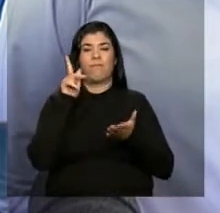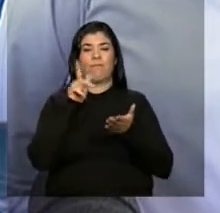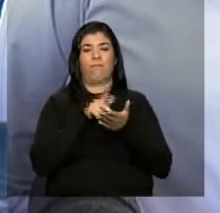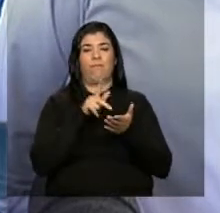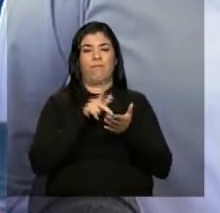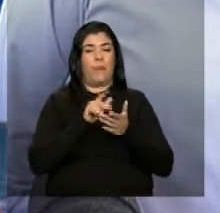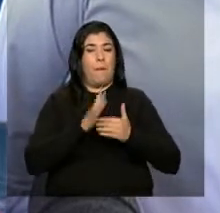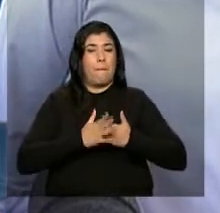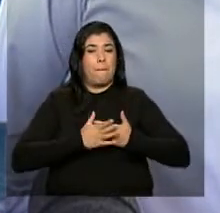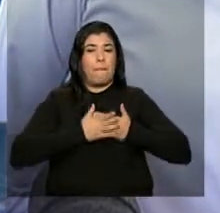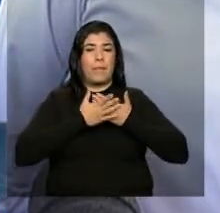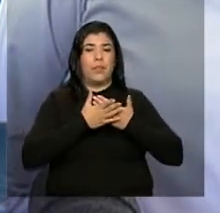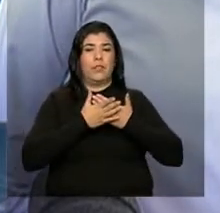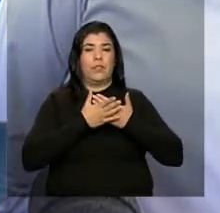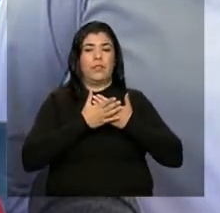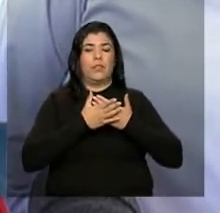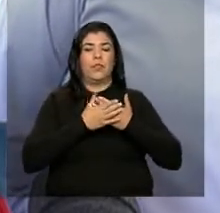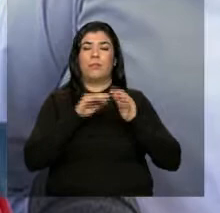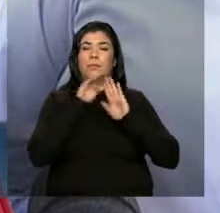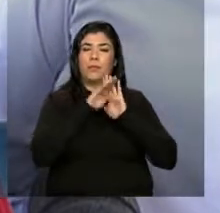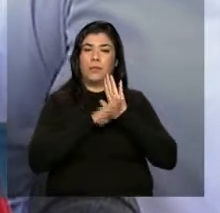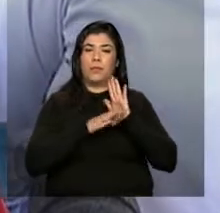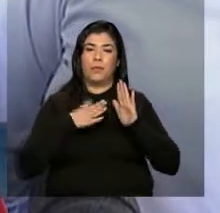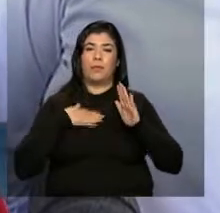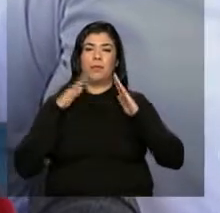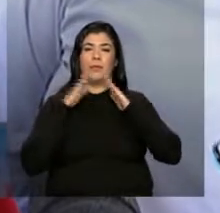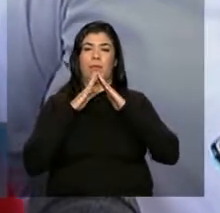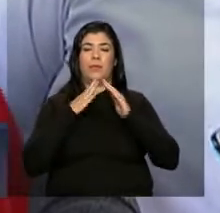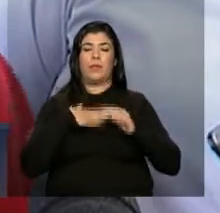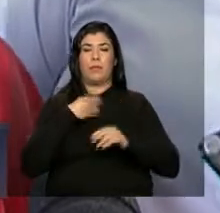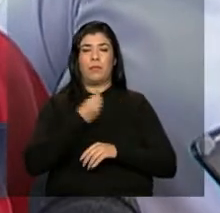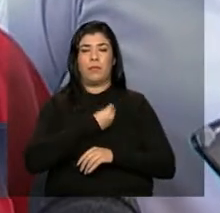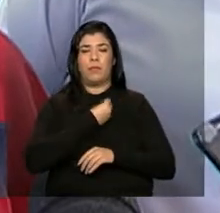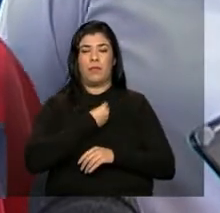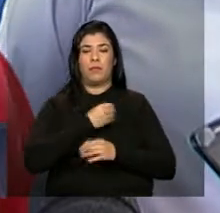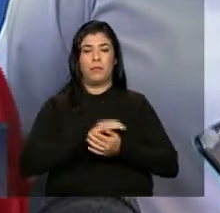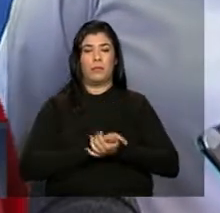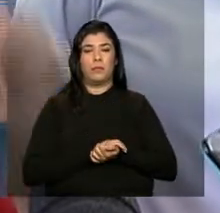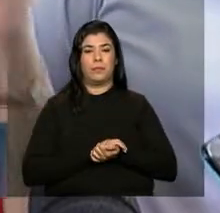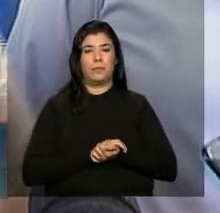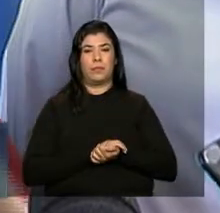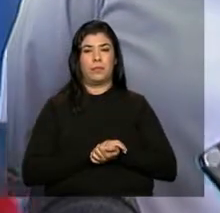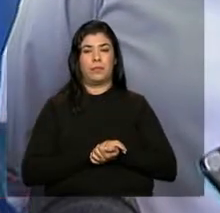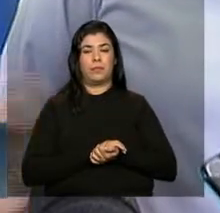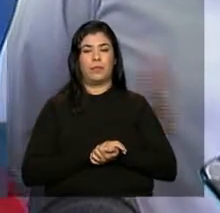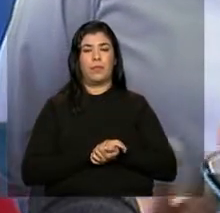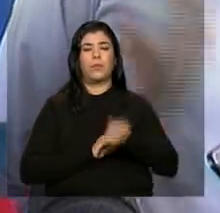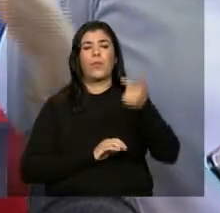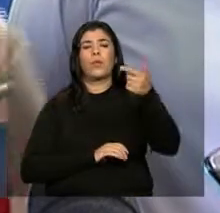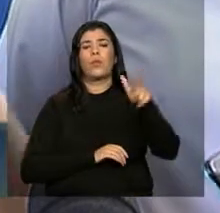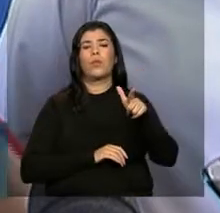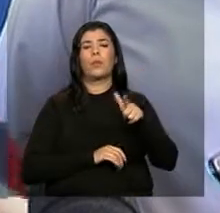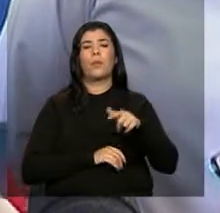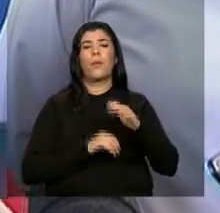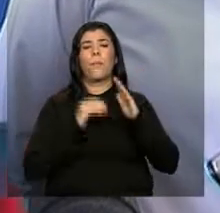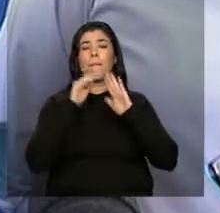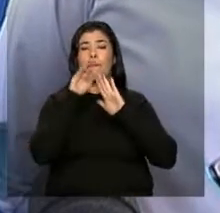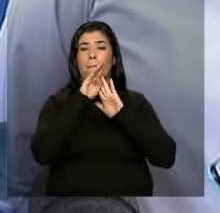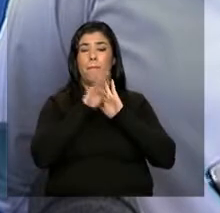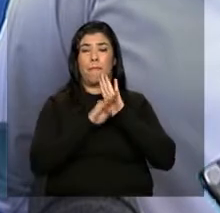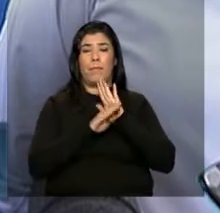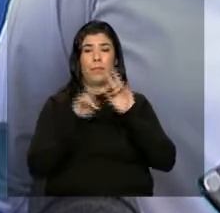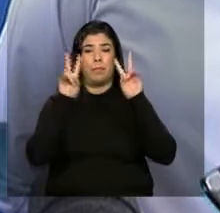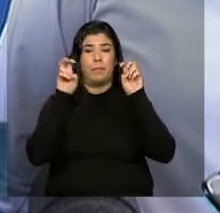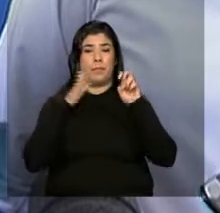verdadeira paixão pelo Minha Casa Minha Vida. Minha Casa Melhor vai voltar? O Minha Casa Melhor, dentro disso também nós